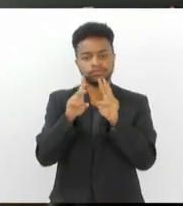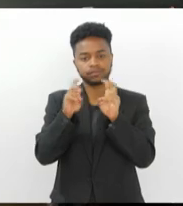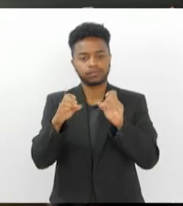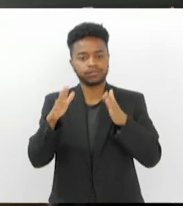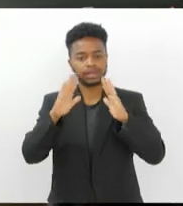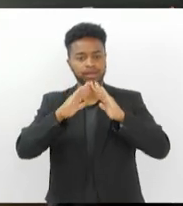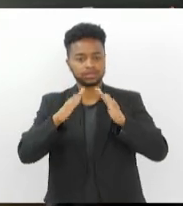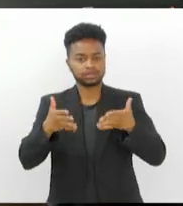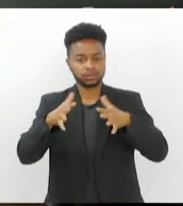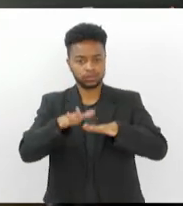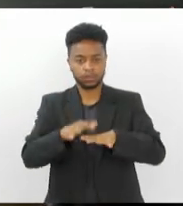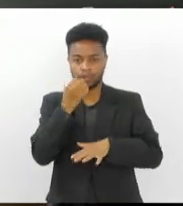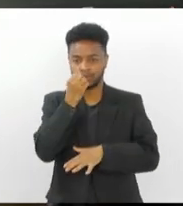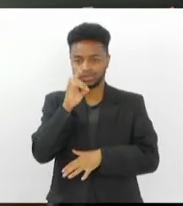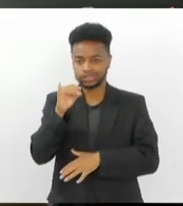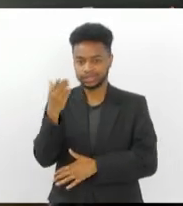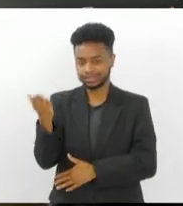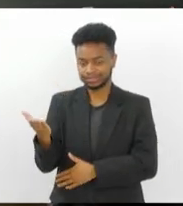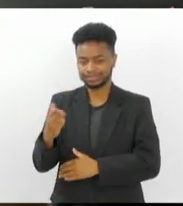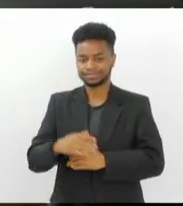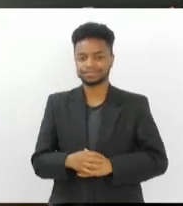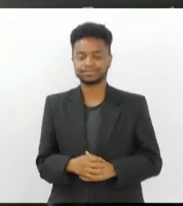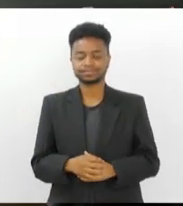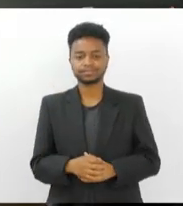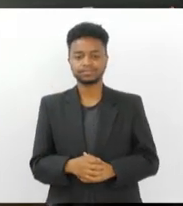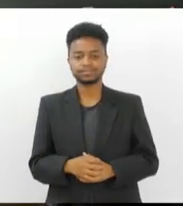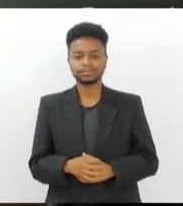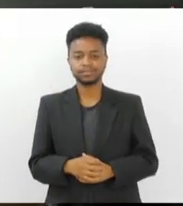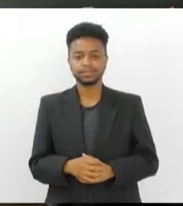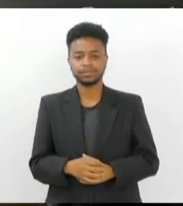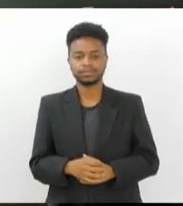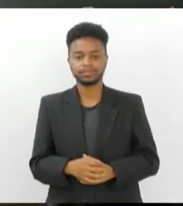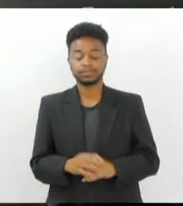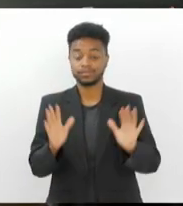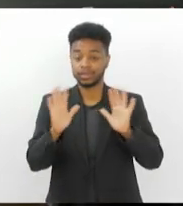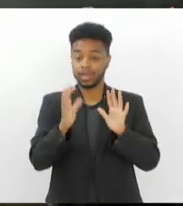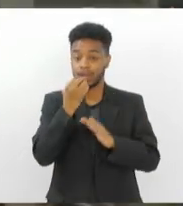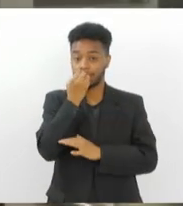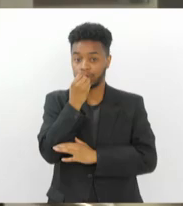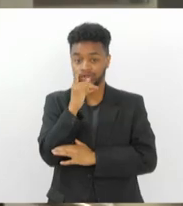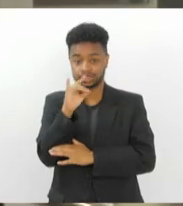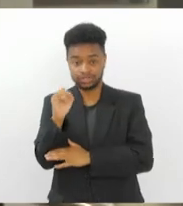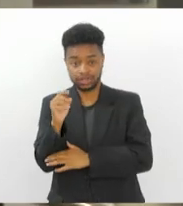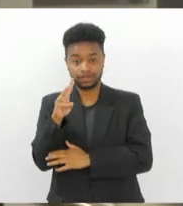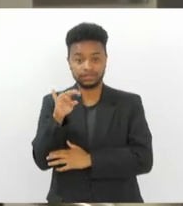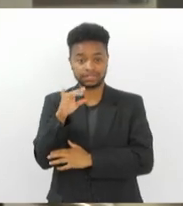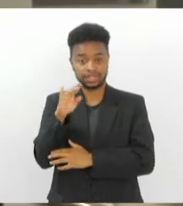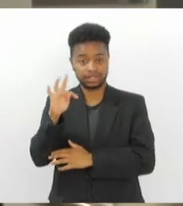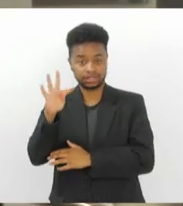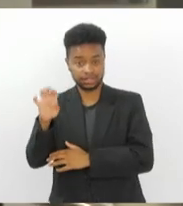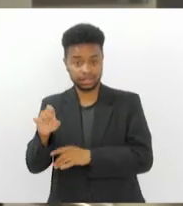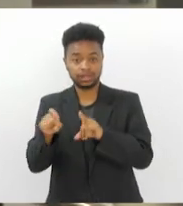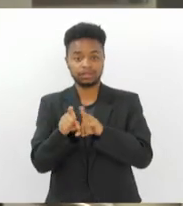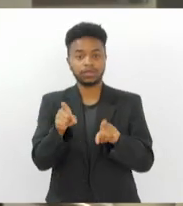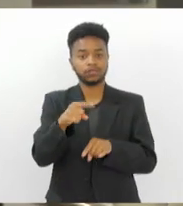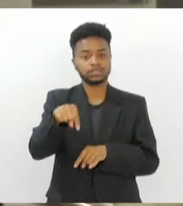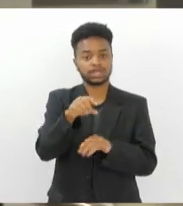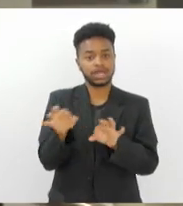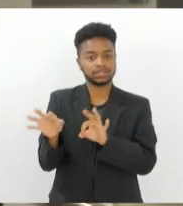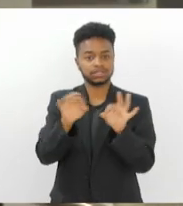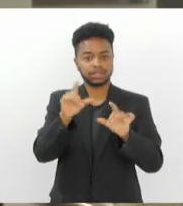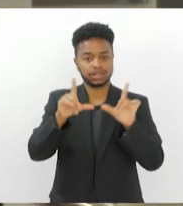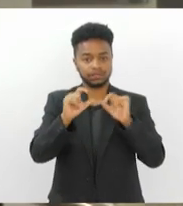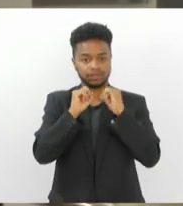inclusão Bom dia PV Olá bom dia Vicente Bom dia a todos que acompanham a TV alerge a casa da